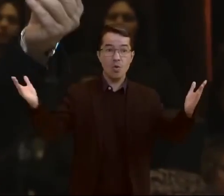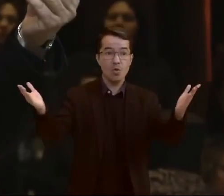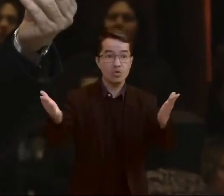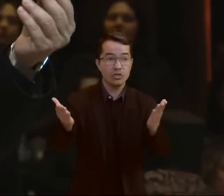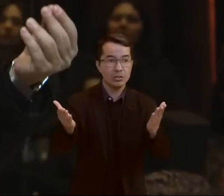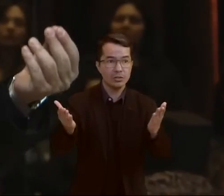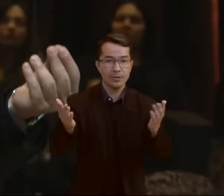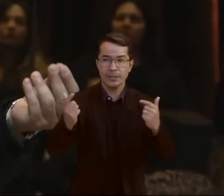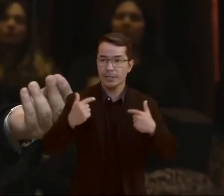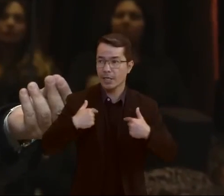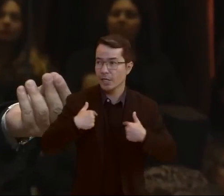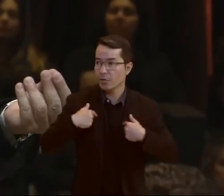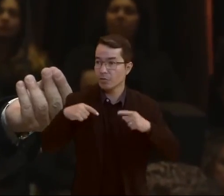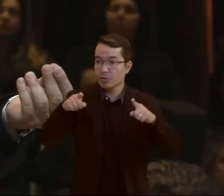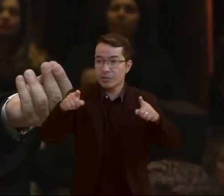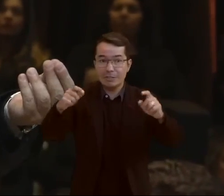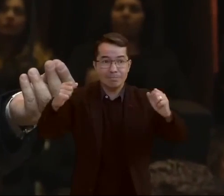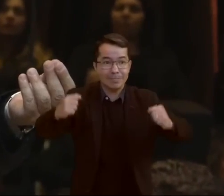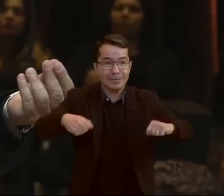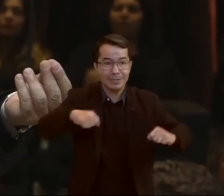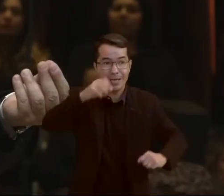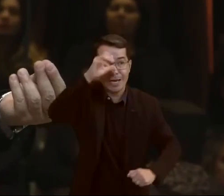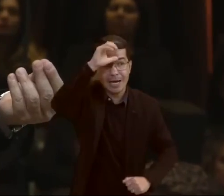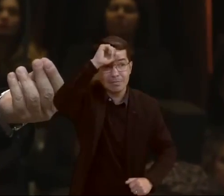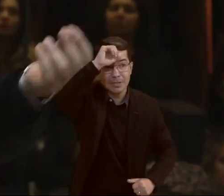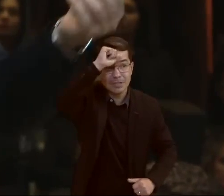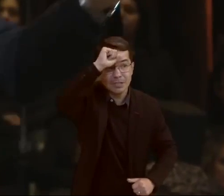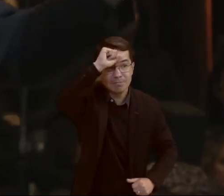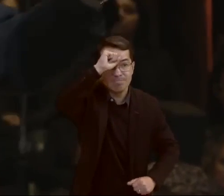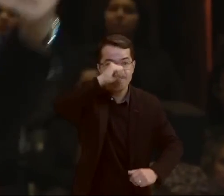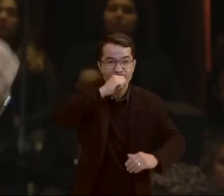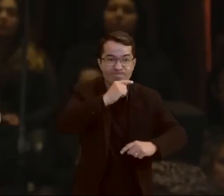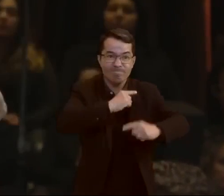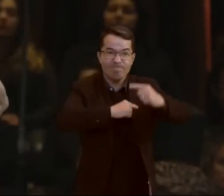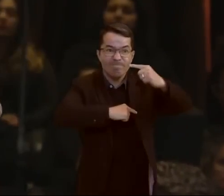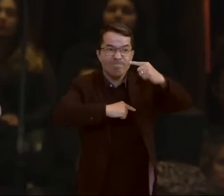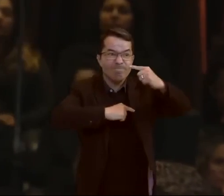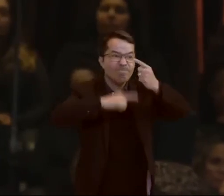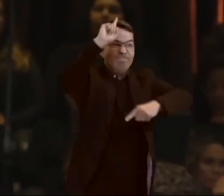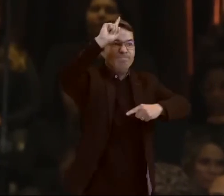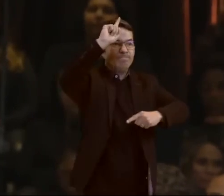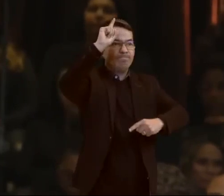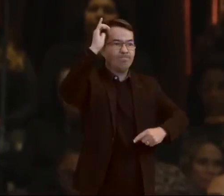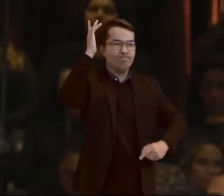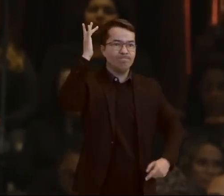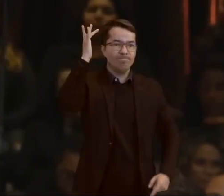se conforme, tá? Com a maturidade que você tem.